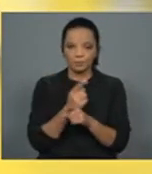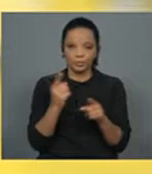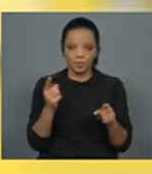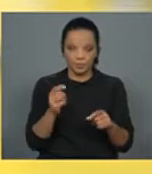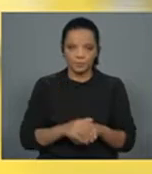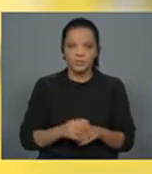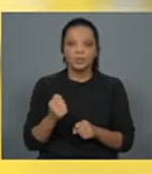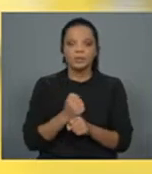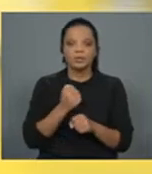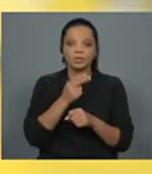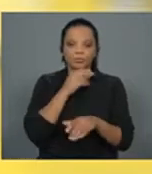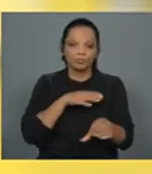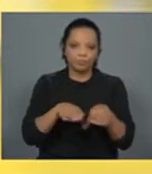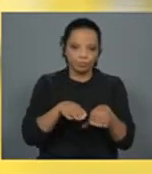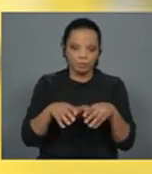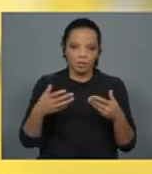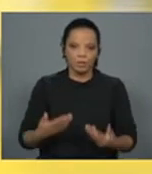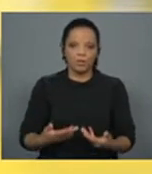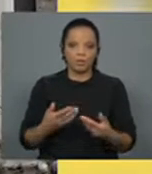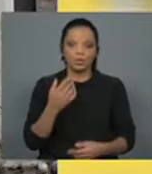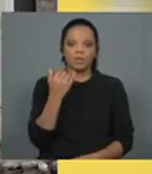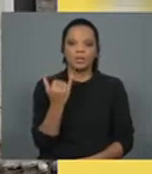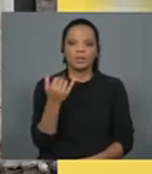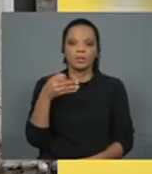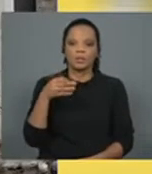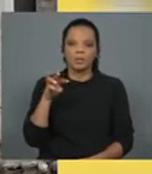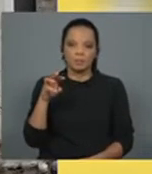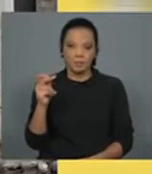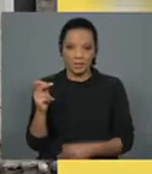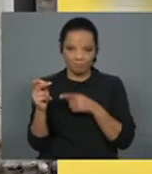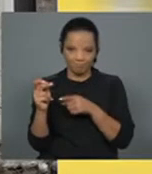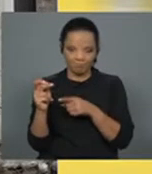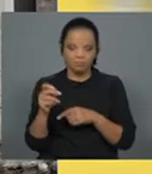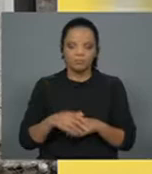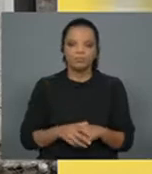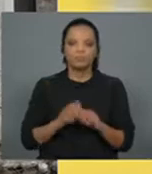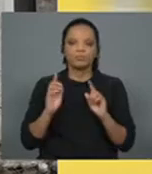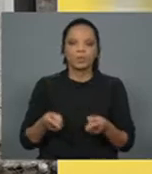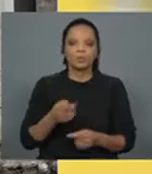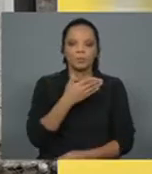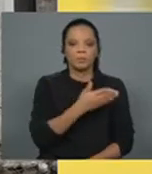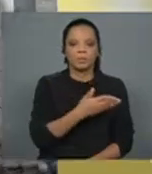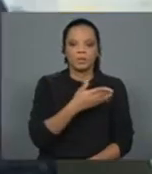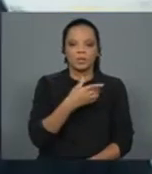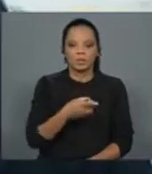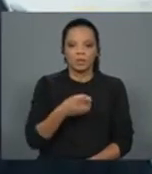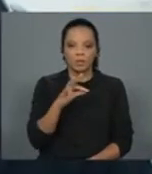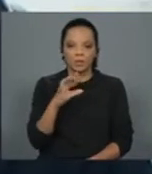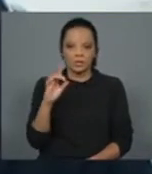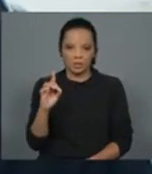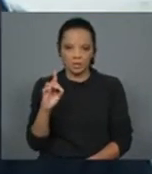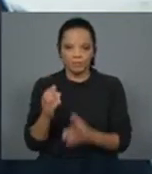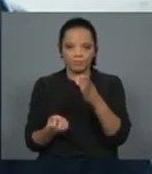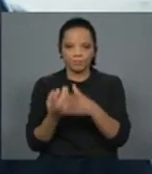serviço sismológico, portanto, que atualmente é o IPMA, não é? Ele nasce em 1946 com a criação